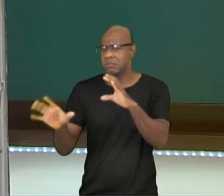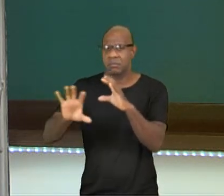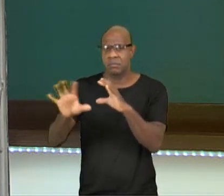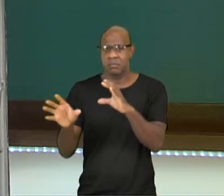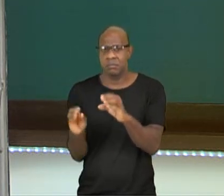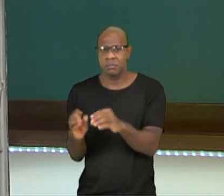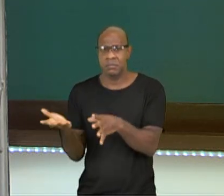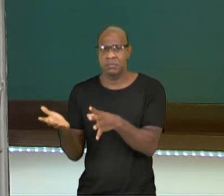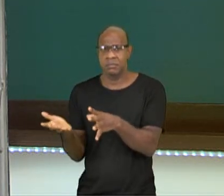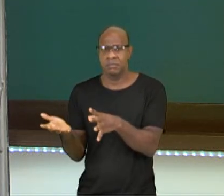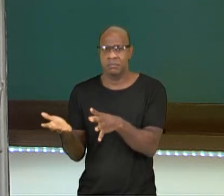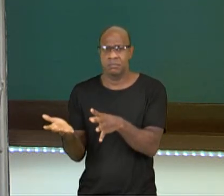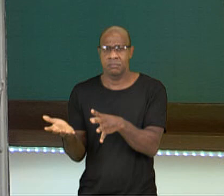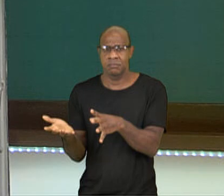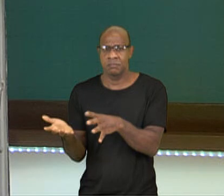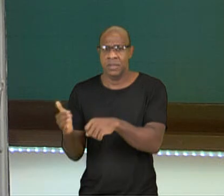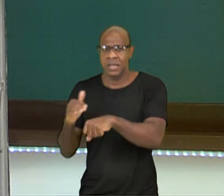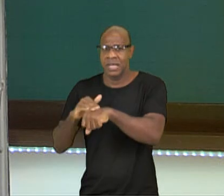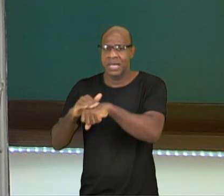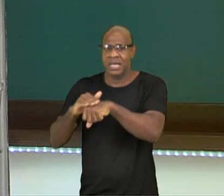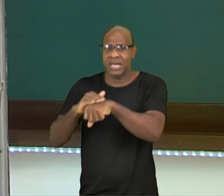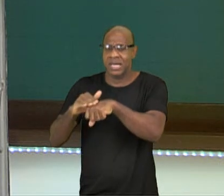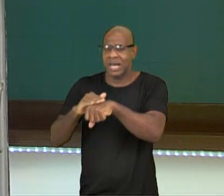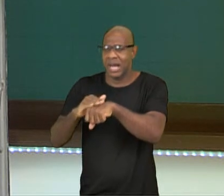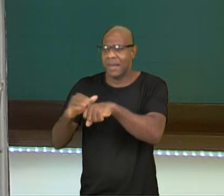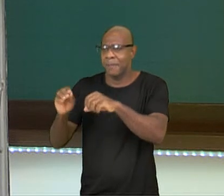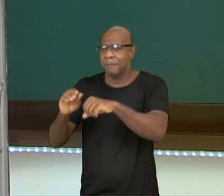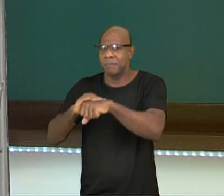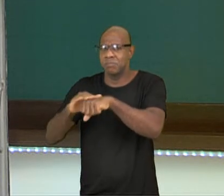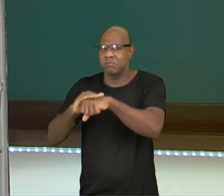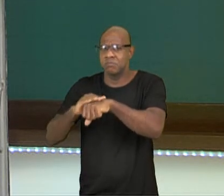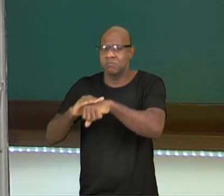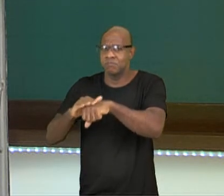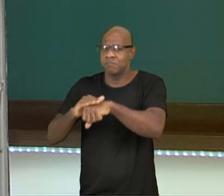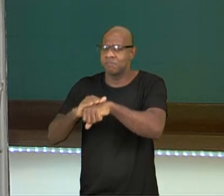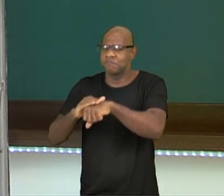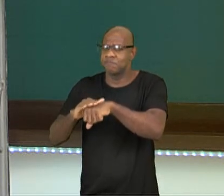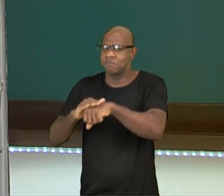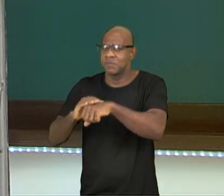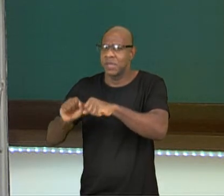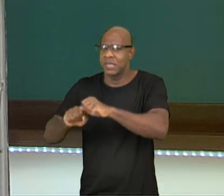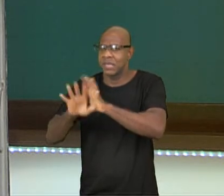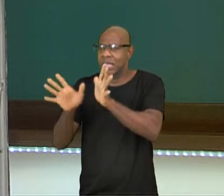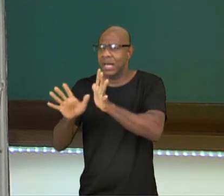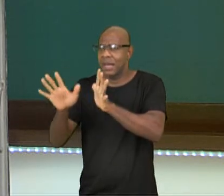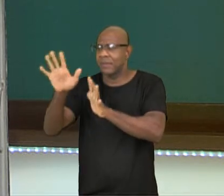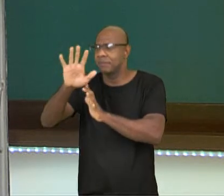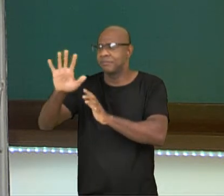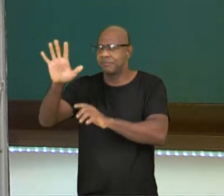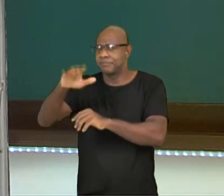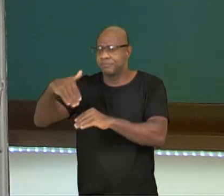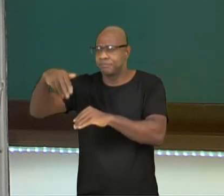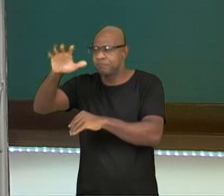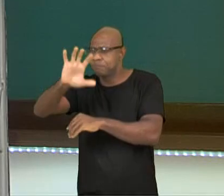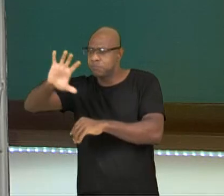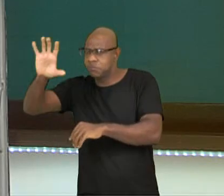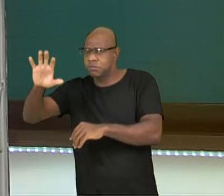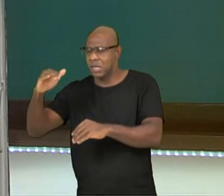mais clara, aqui a característica de pele vai ser mais escura. Essa é uma divisão do continente, tá bom?